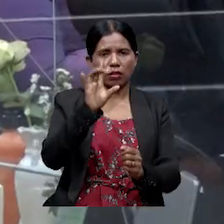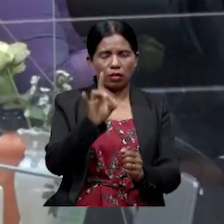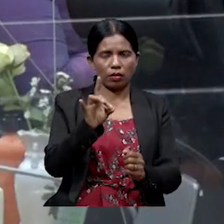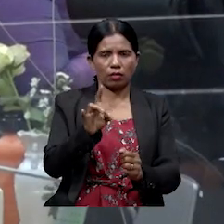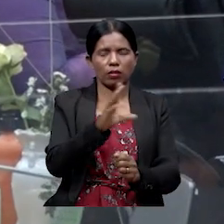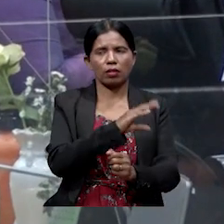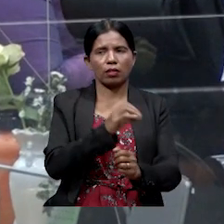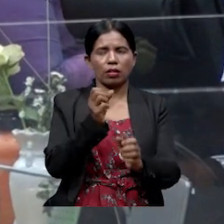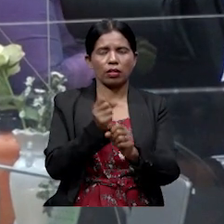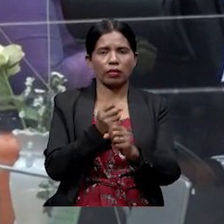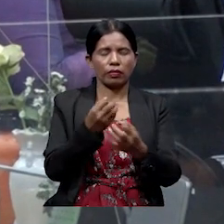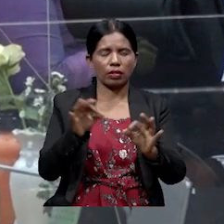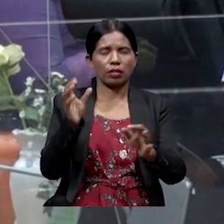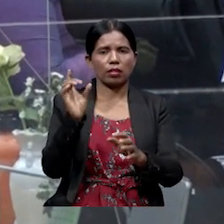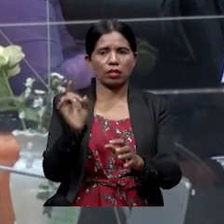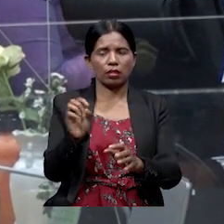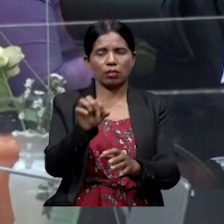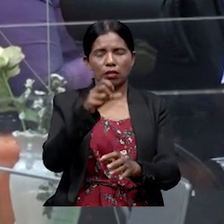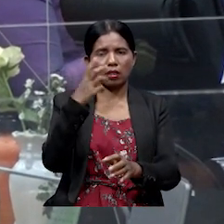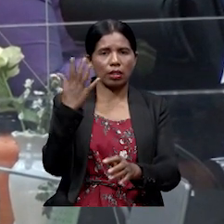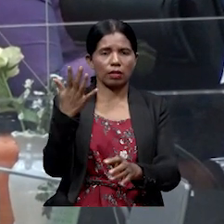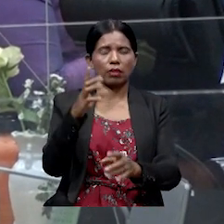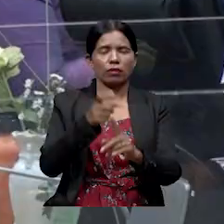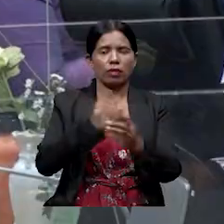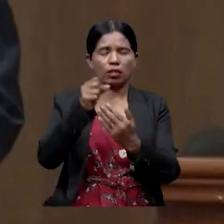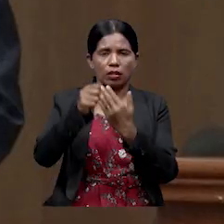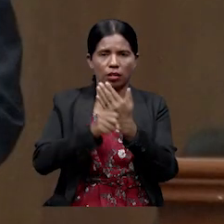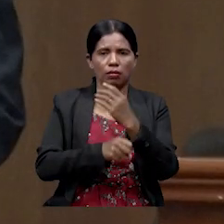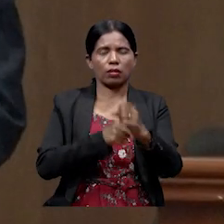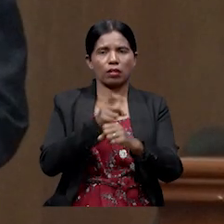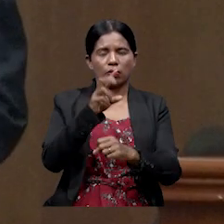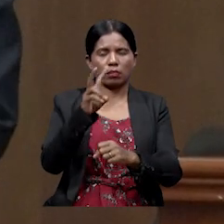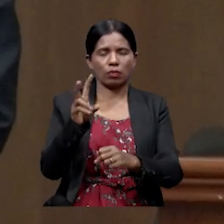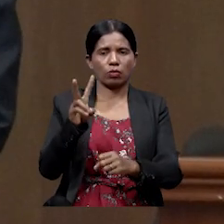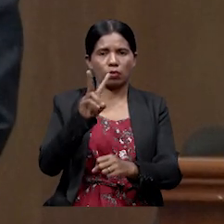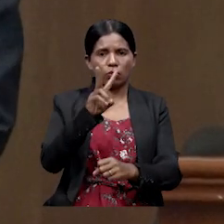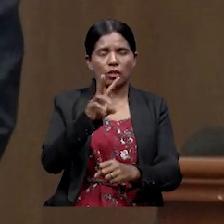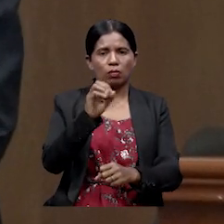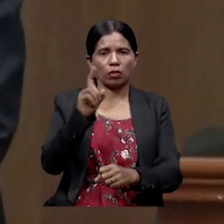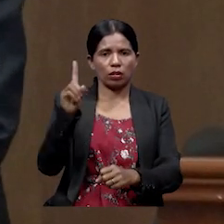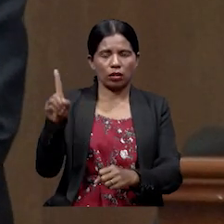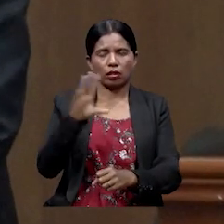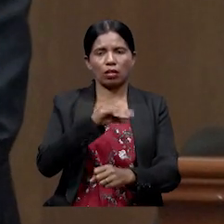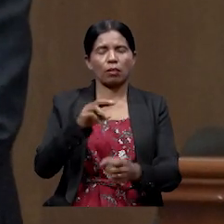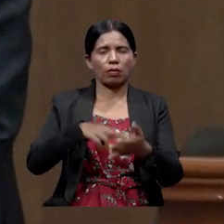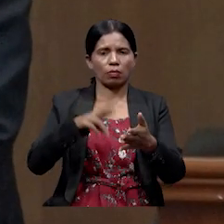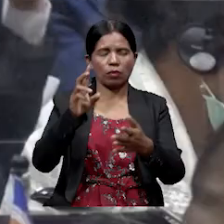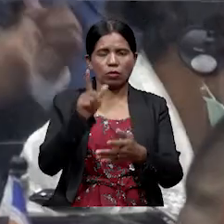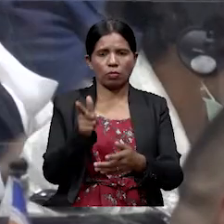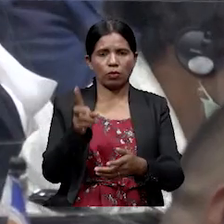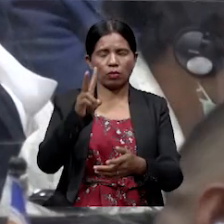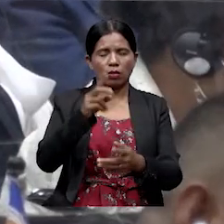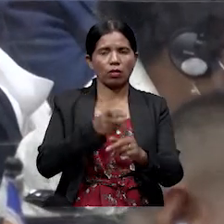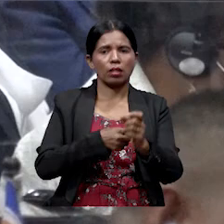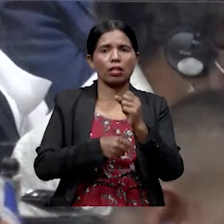e Aloron Sanulu Resin Lima Fulan Setembro, Tinan Rihun Rua Ida, aprova e Aloron Rua Nulu Resin Rua Fulan Março, Tinan Rihun